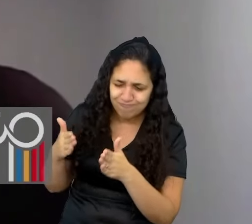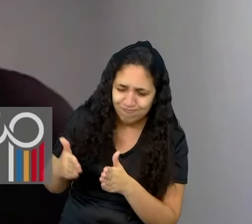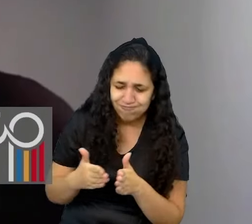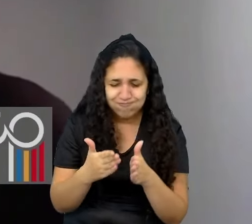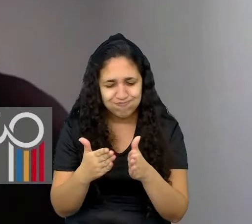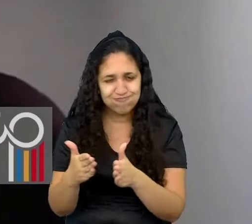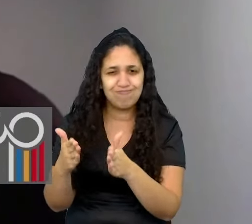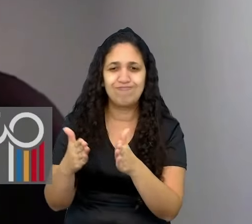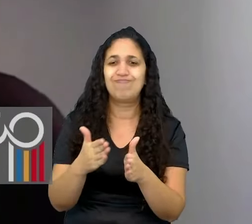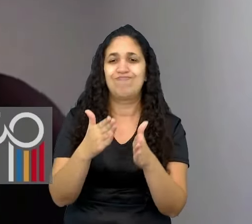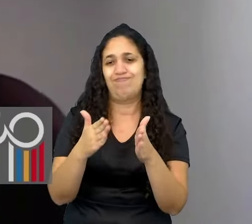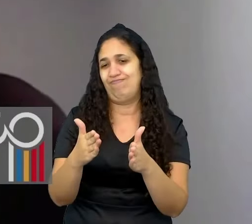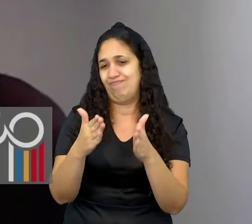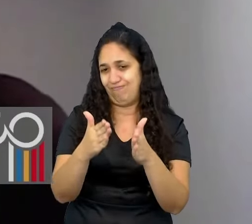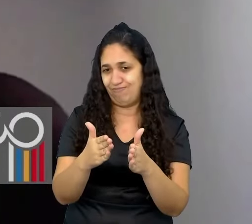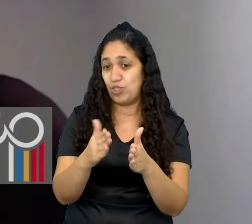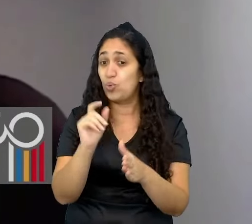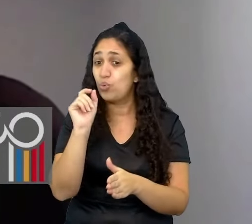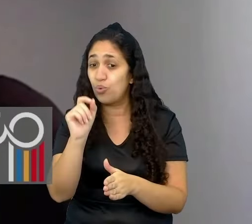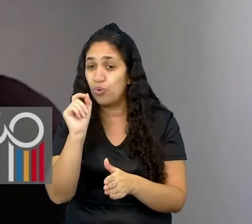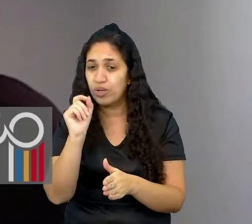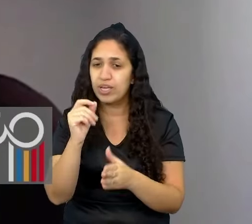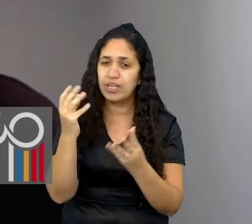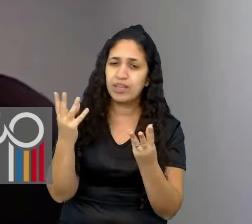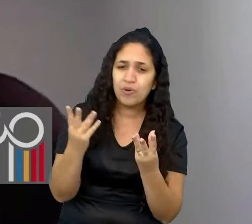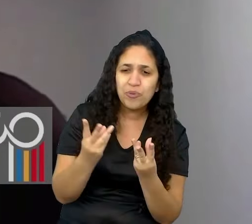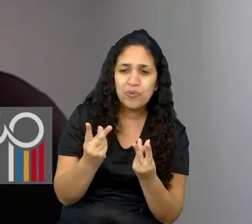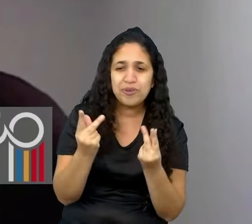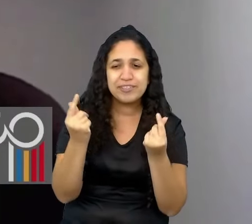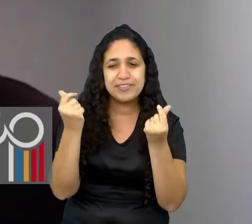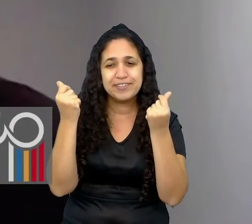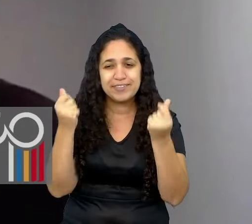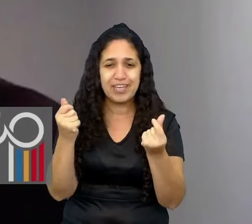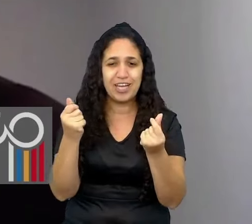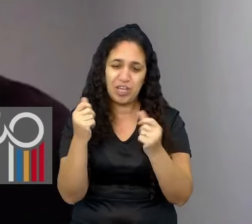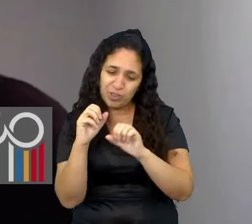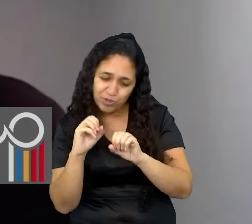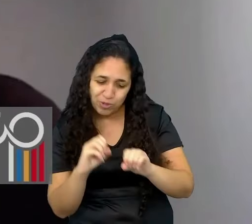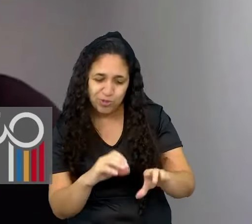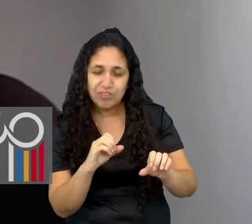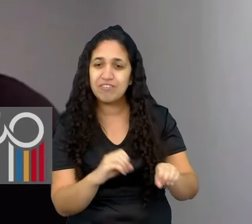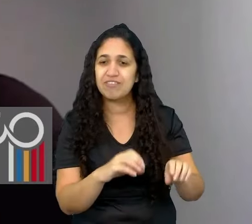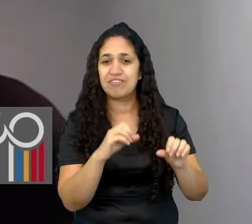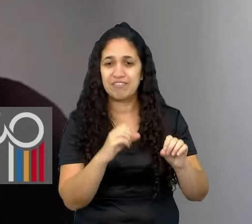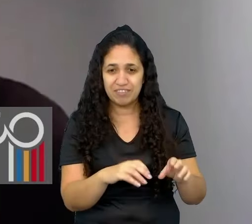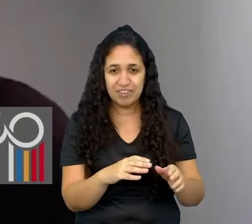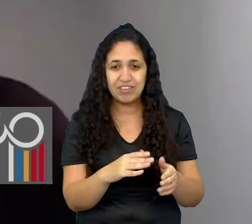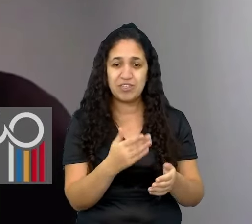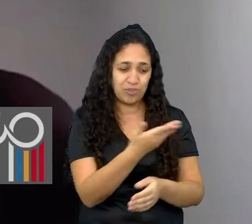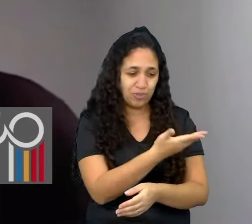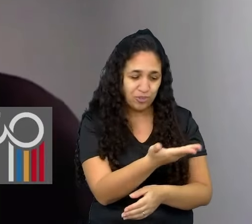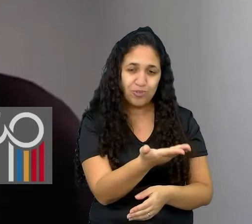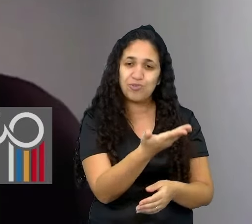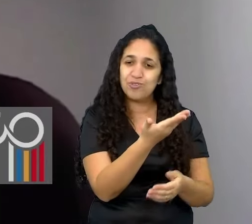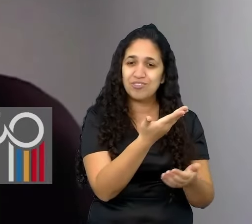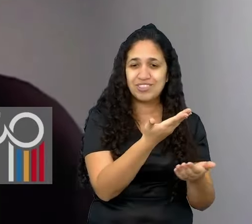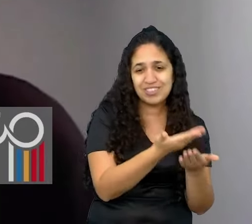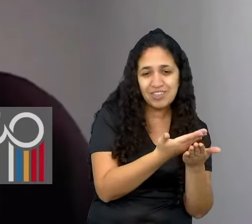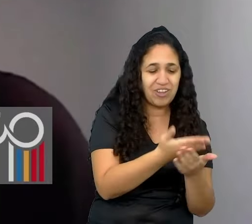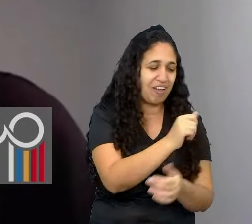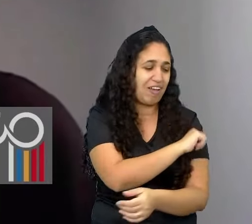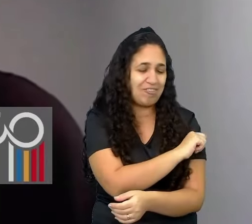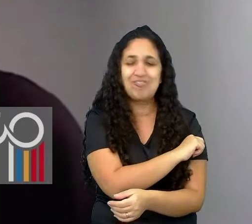a seguir, né, em busca da qualidade aí do ensino das crianças, né, dos estudantes, dos alunos,